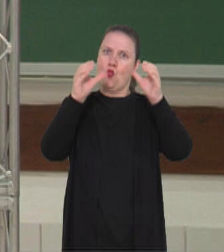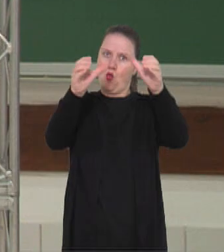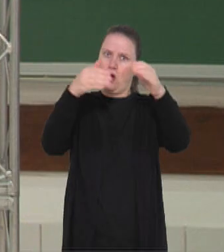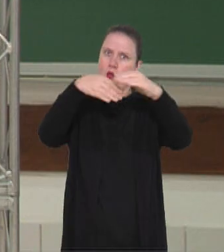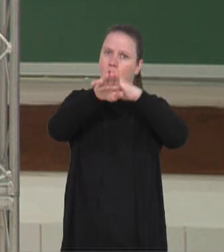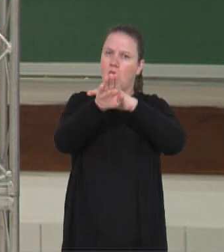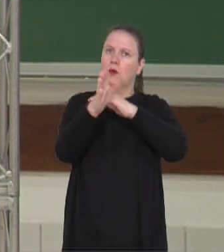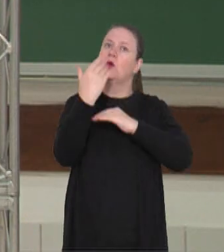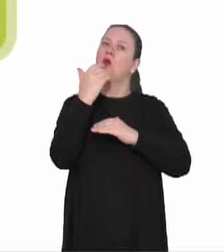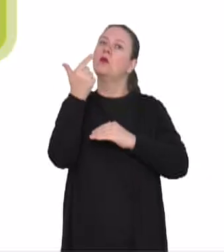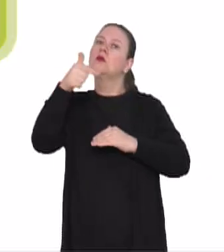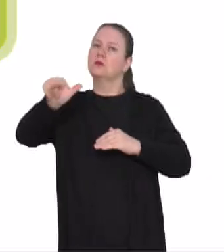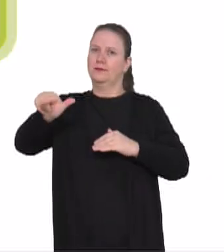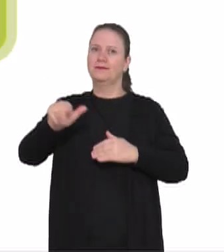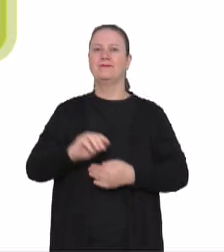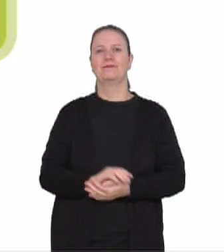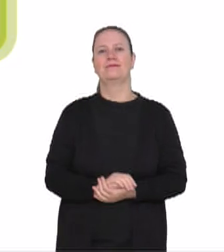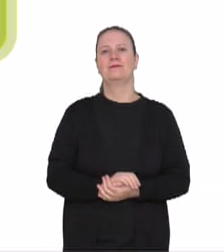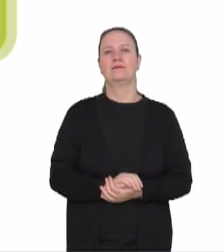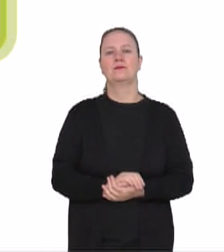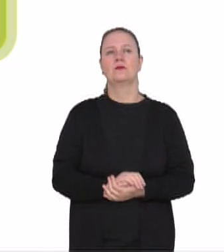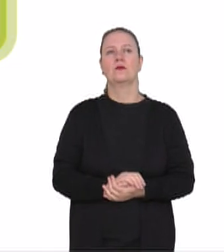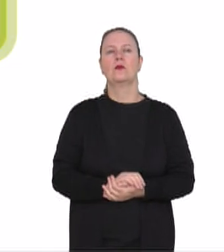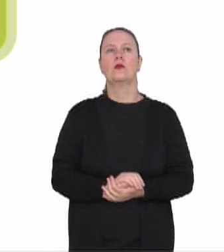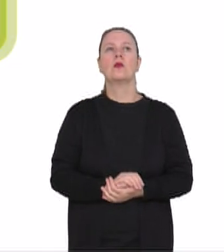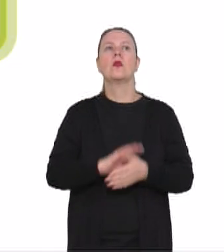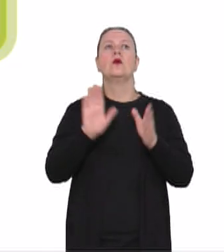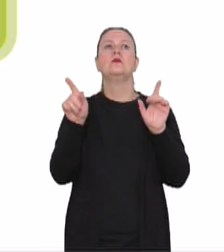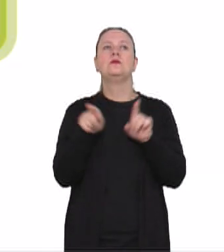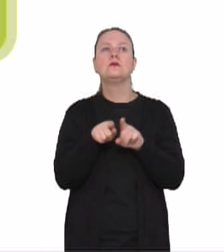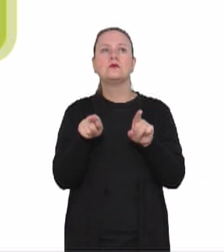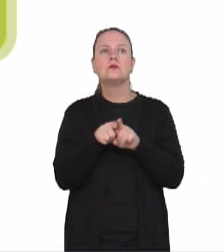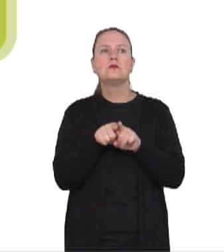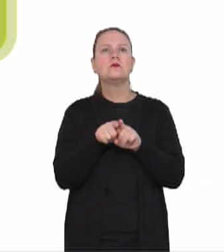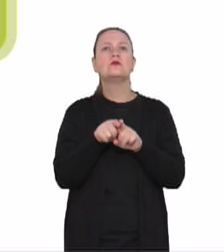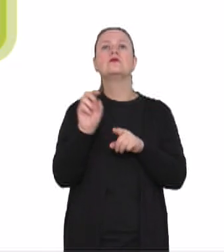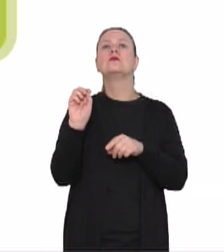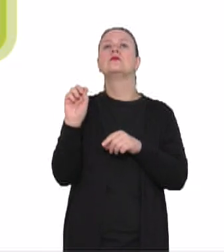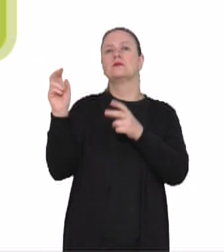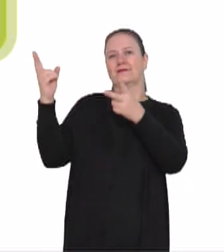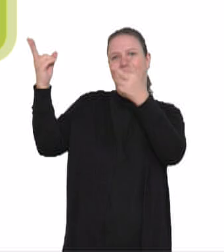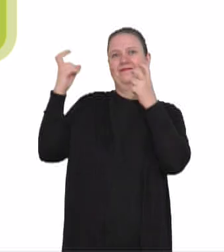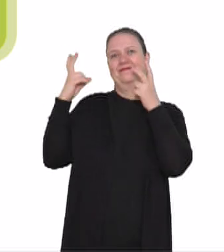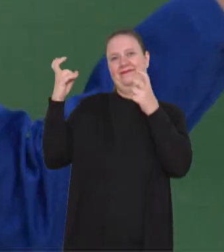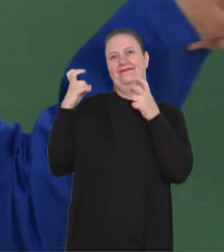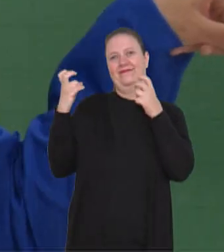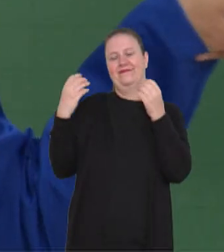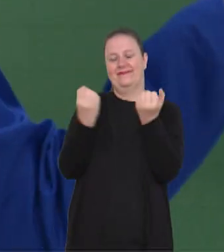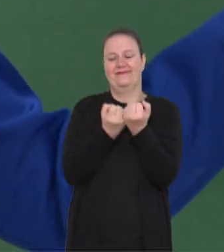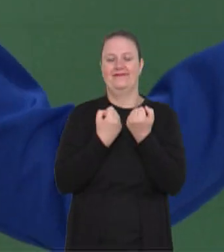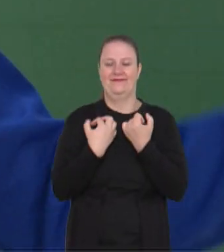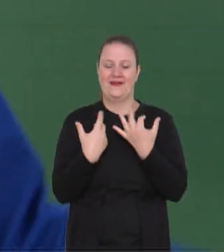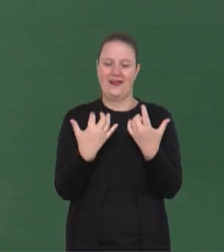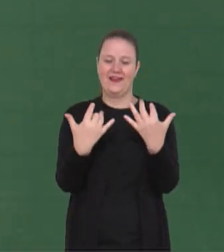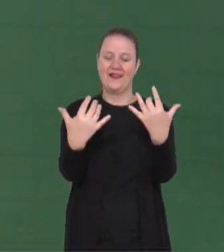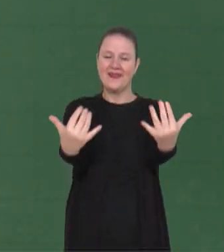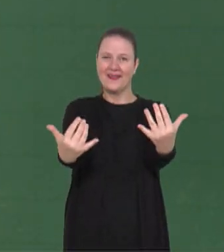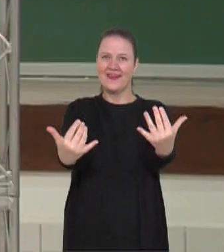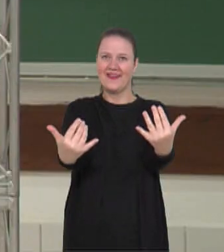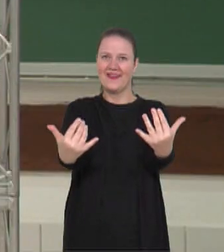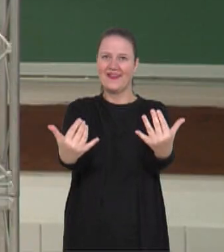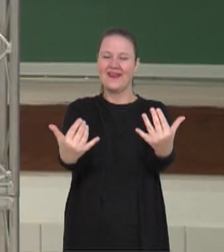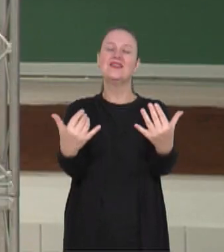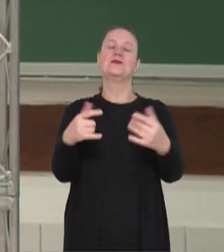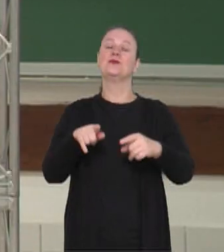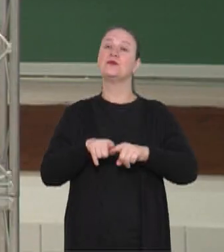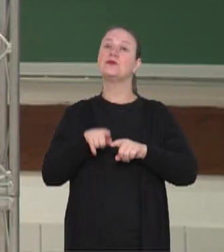A nossa próxima dica ecológica e fato ecológico se passam no jardim, in the garden. E